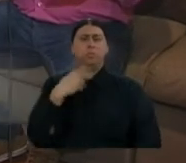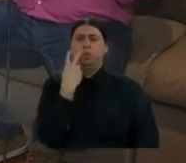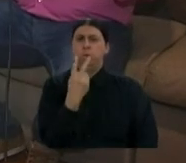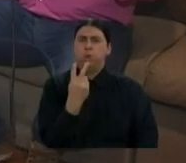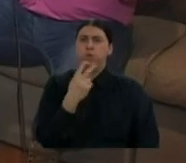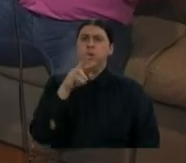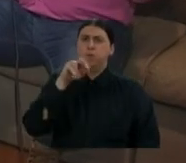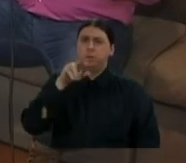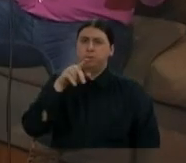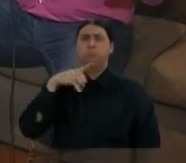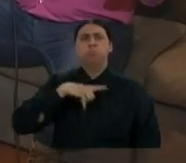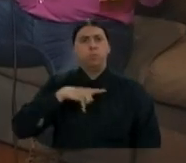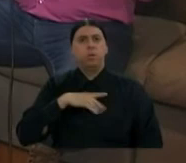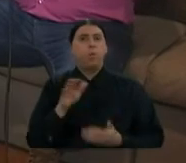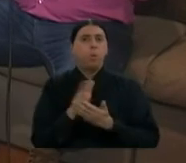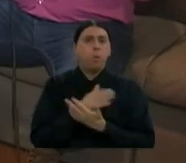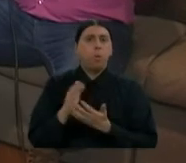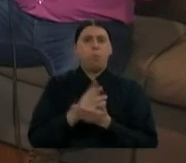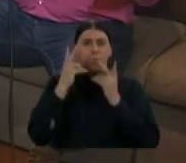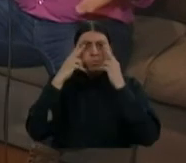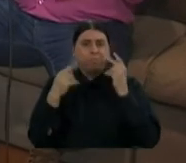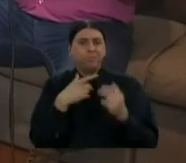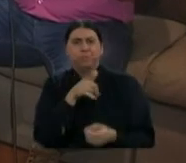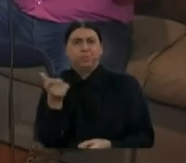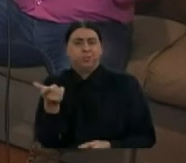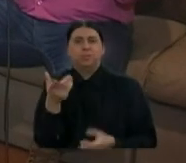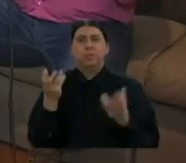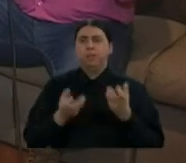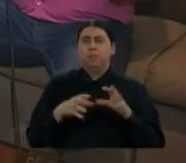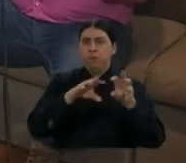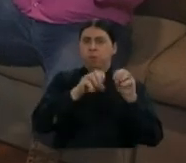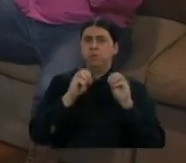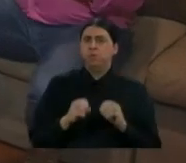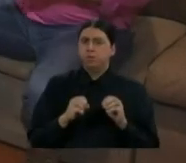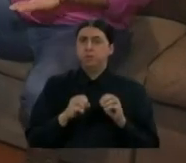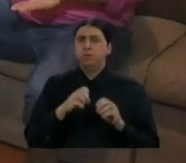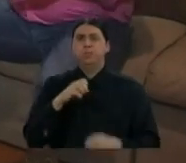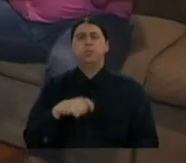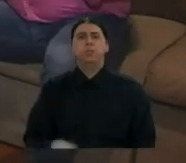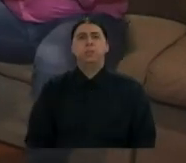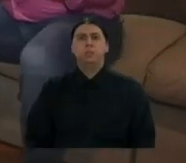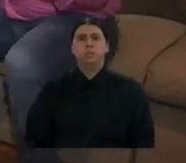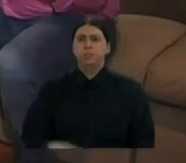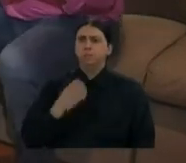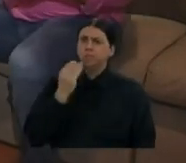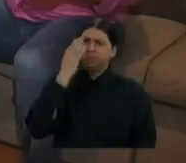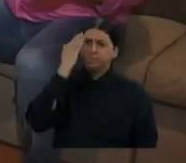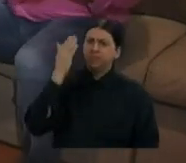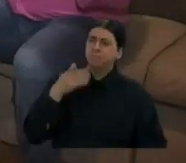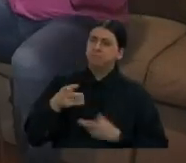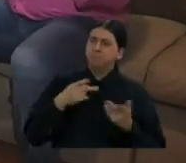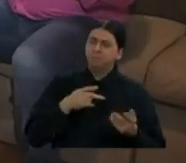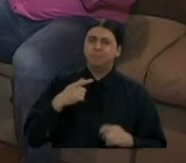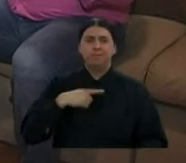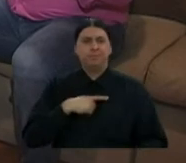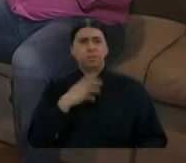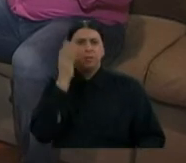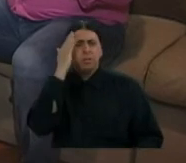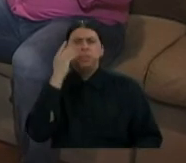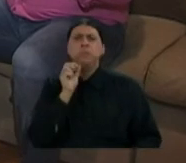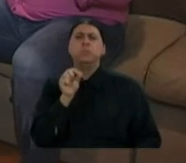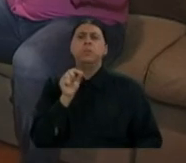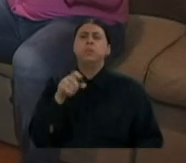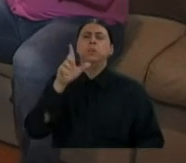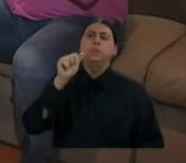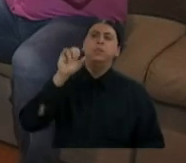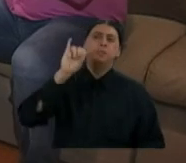algo nem sempre muito comum entre os pretendentes à adoção muito obrigado receber antes mesmo nada eu percebi então primeira